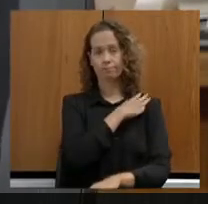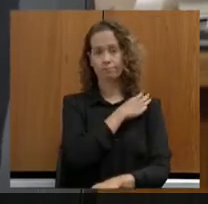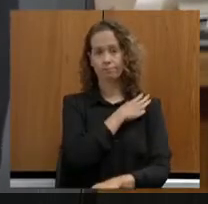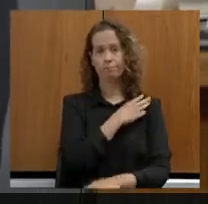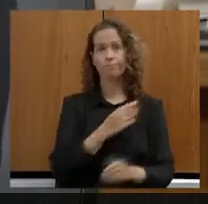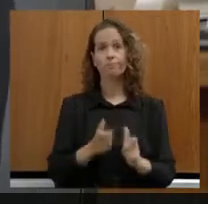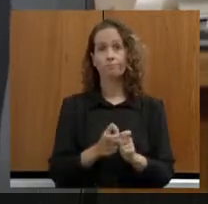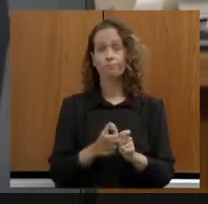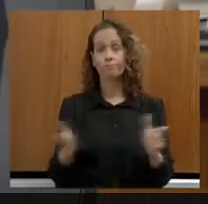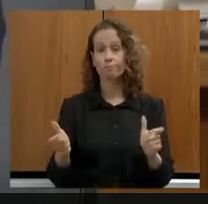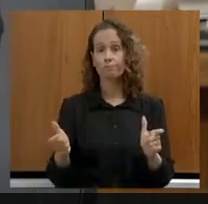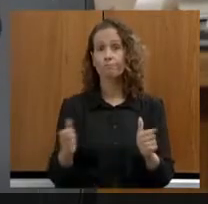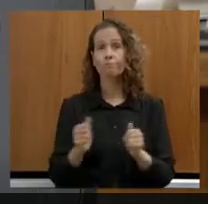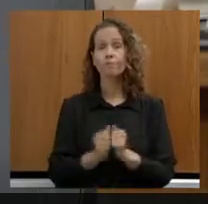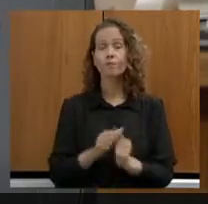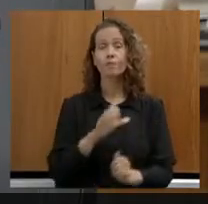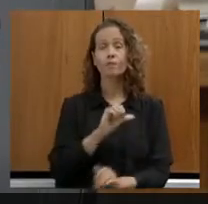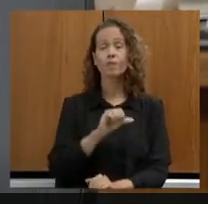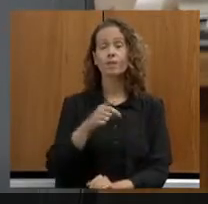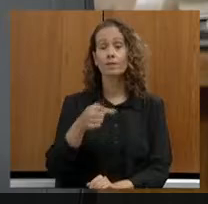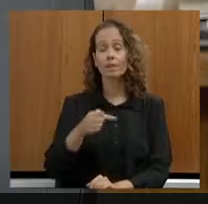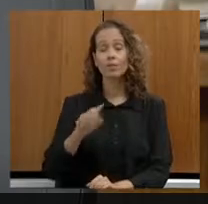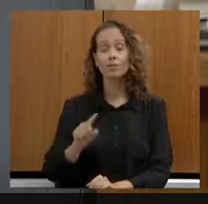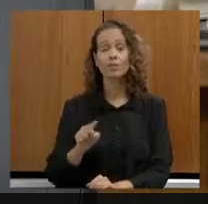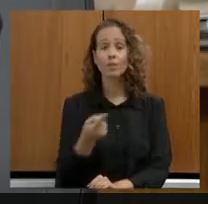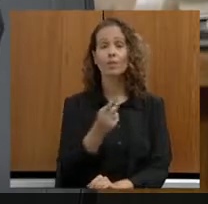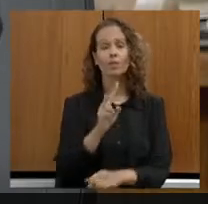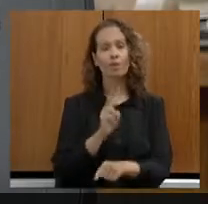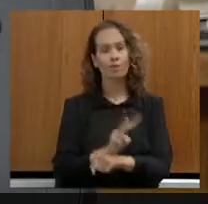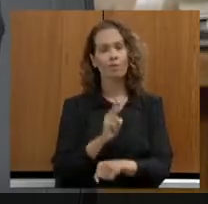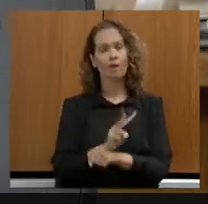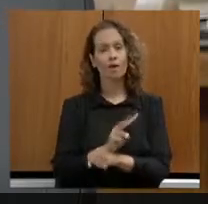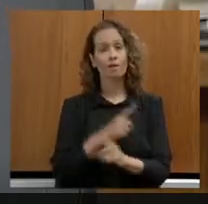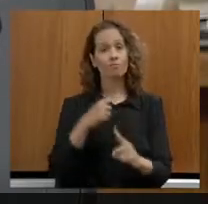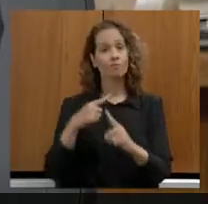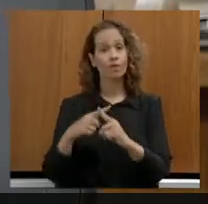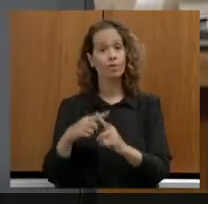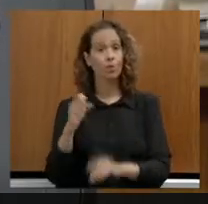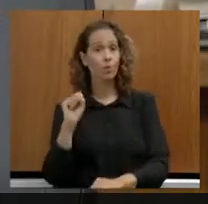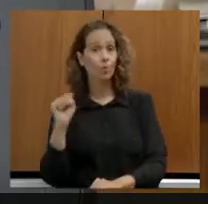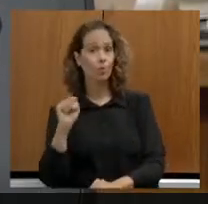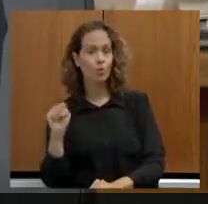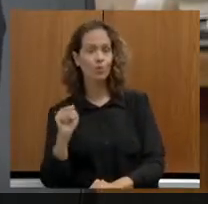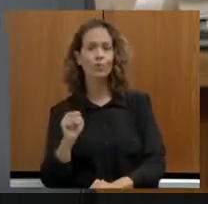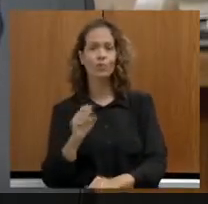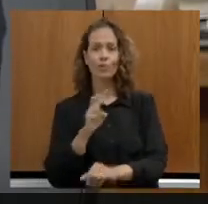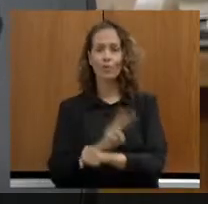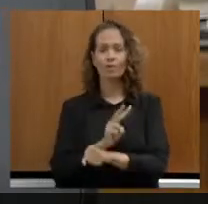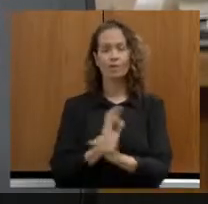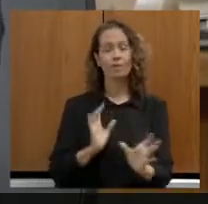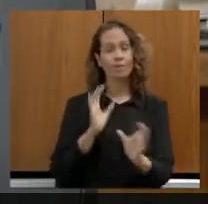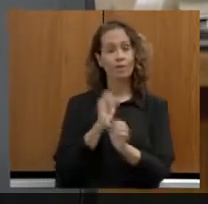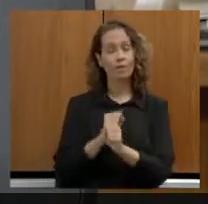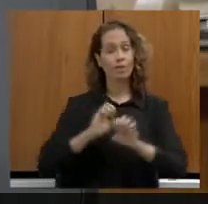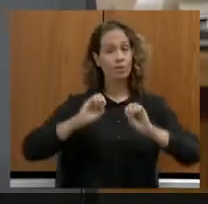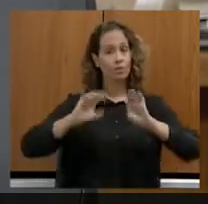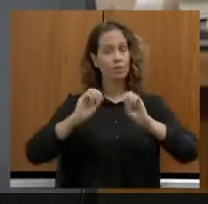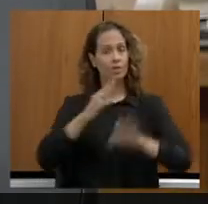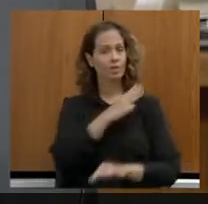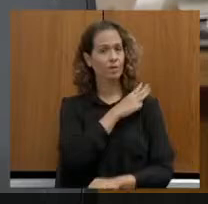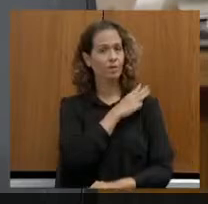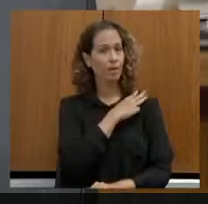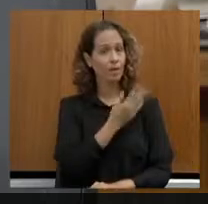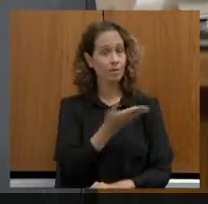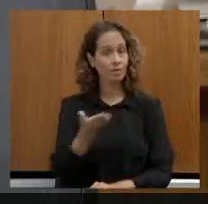97 mil zoadas de tempo integral já multiplicamos por 8 o número de vagas em tempo integral no ensino médio que é o